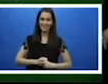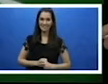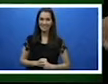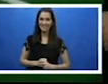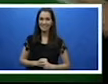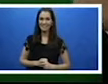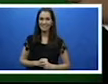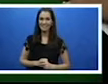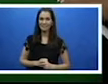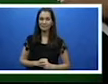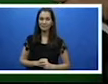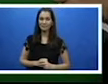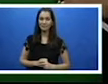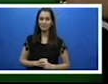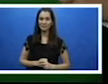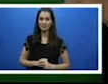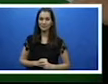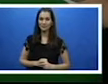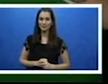Vamos lá.